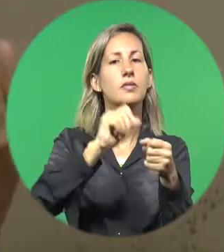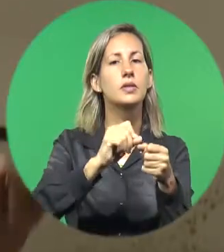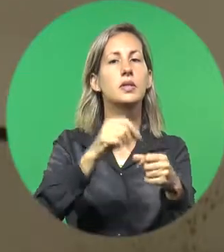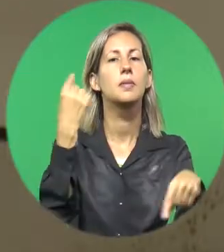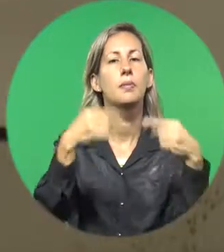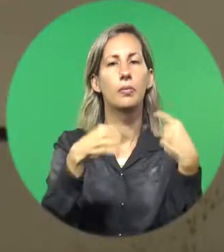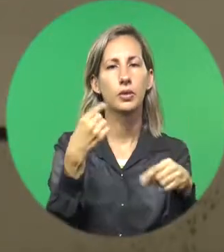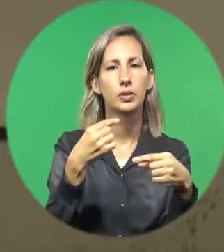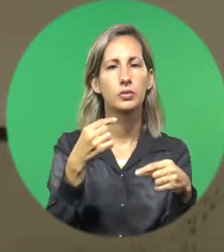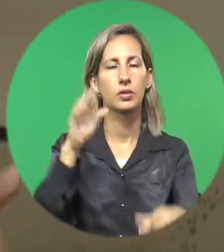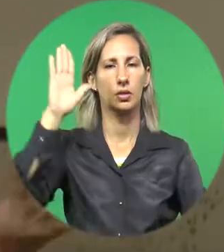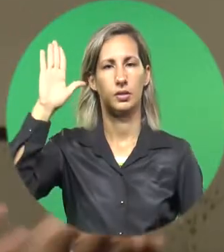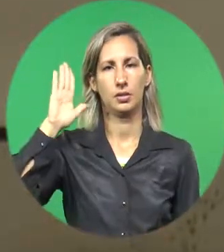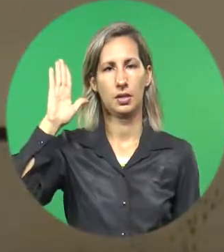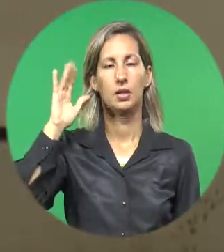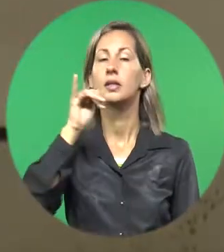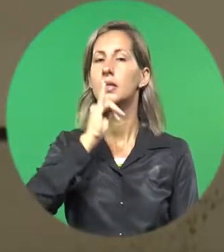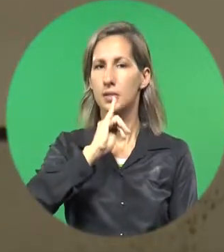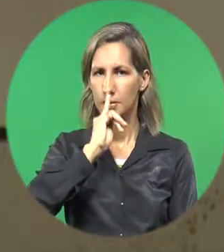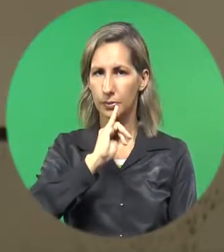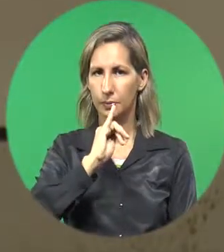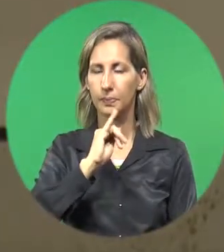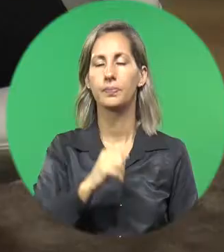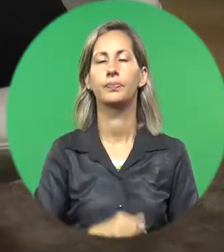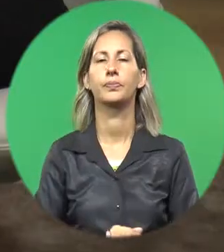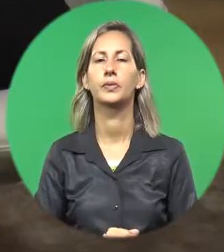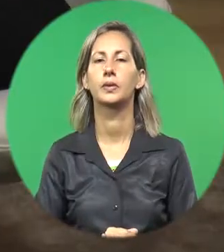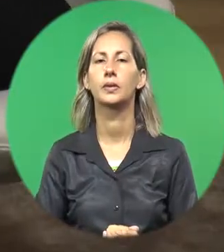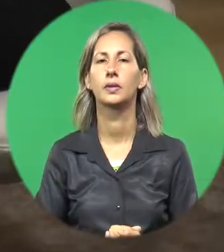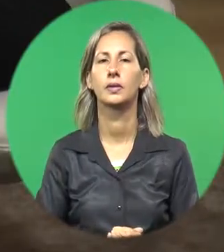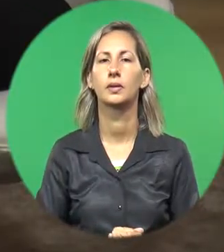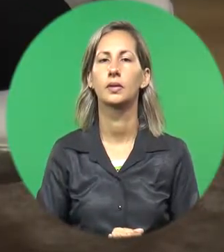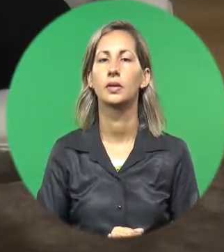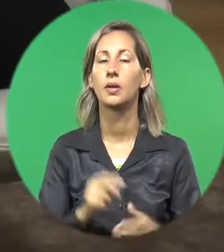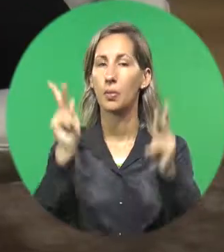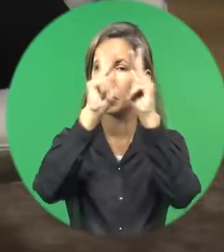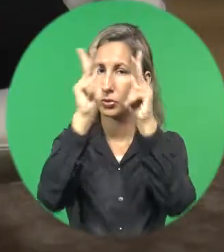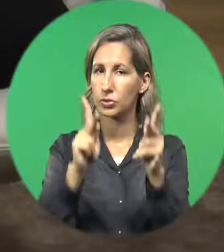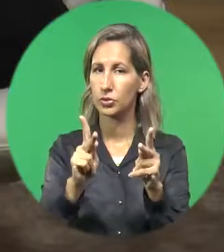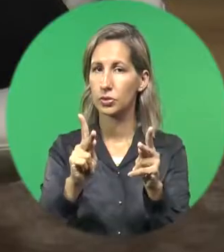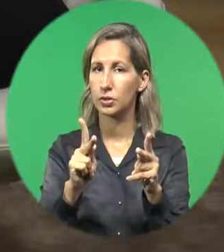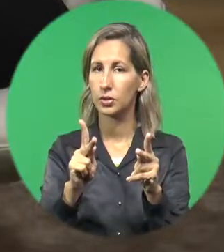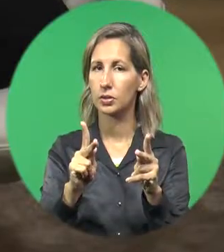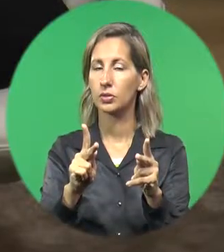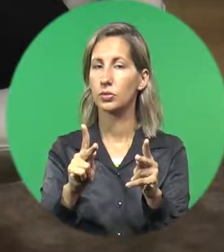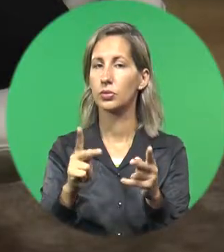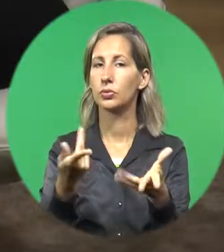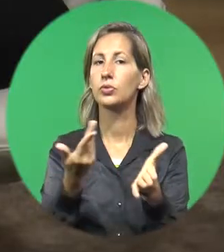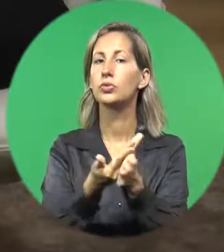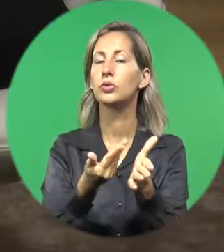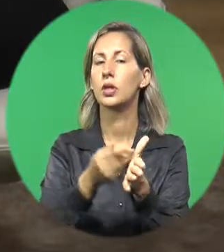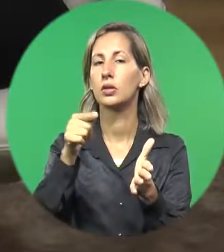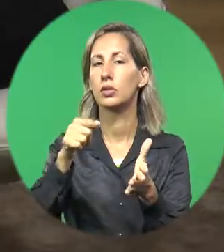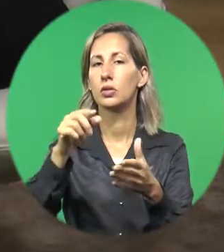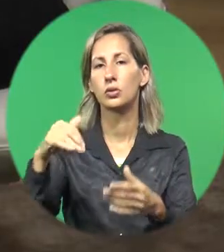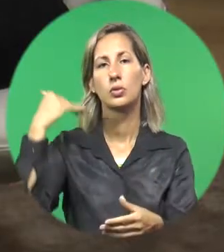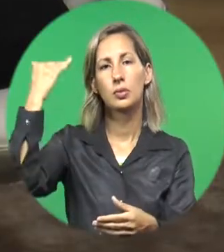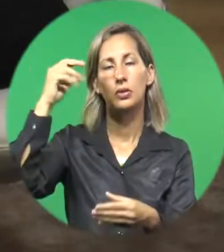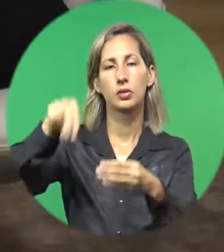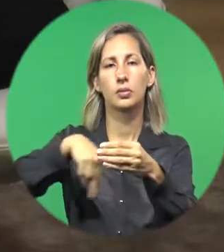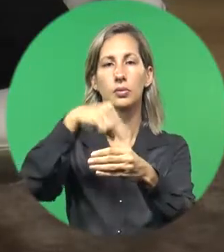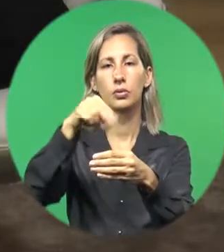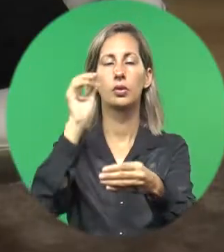pensa em fazer política, como os candidatos, por exemplo? É interessante um projeto que está sendo capitaneado pelo